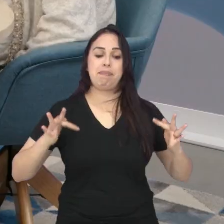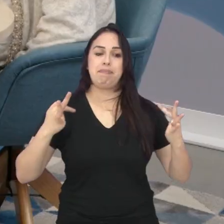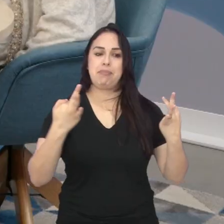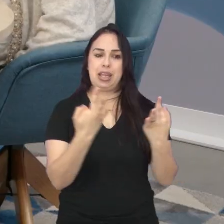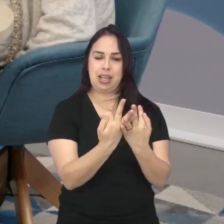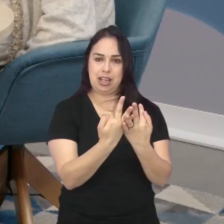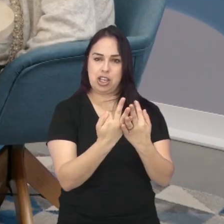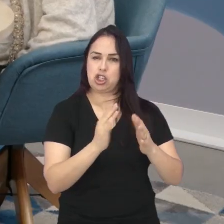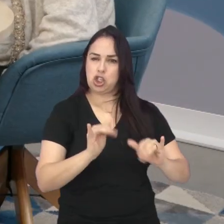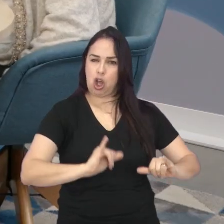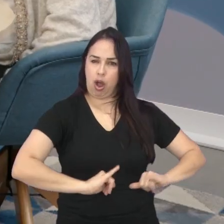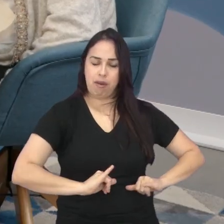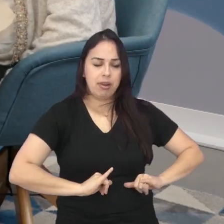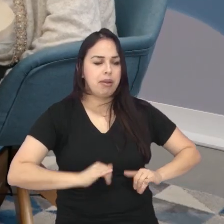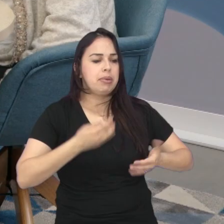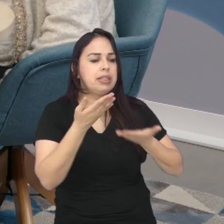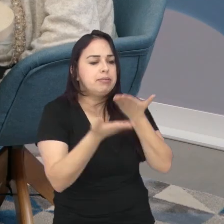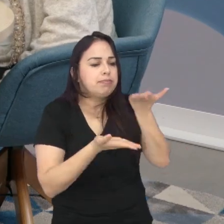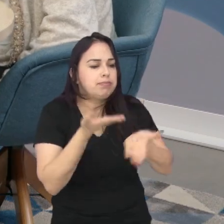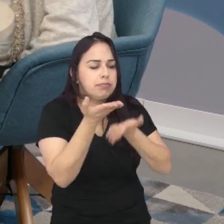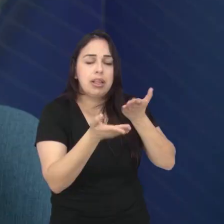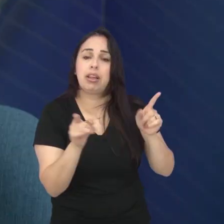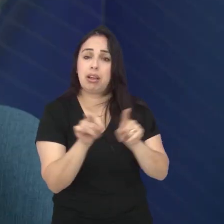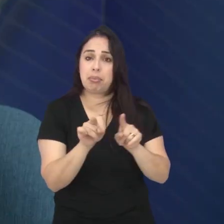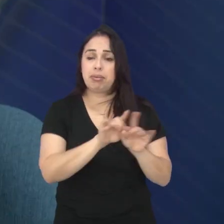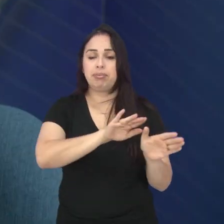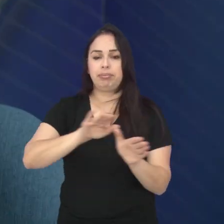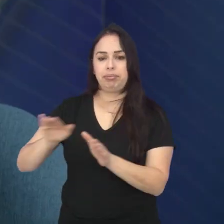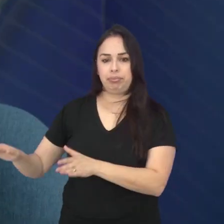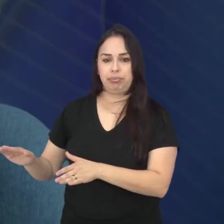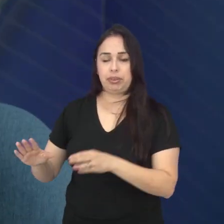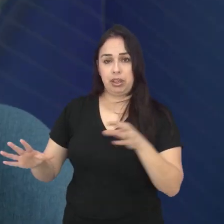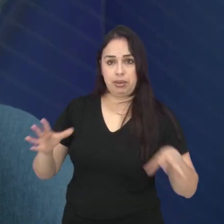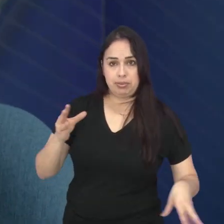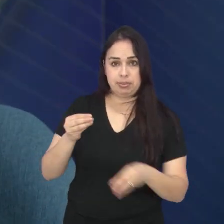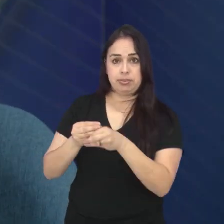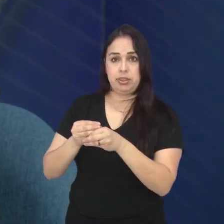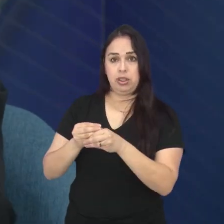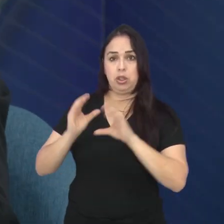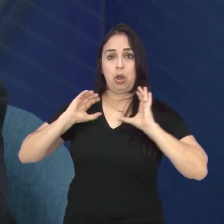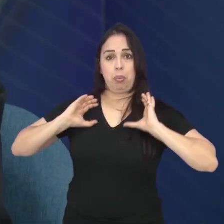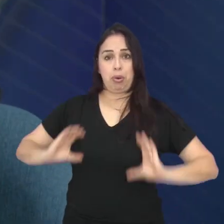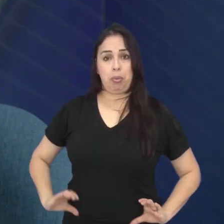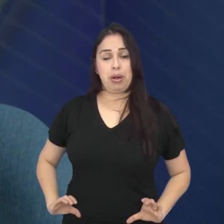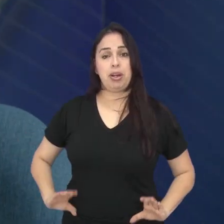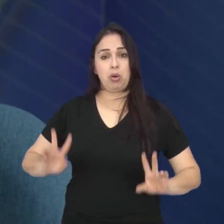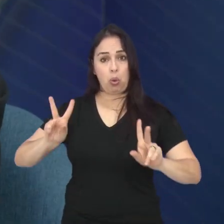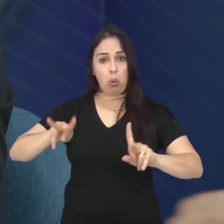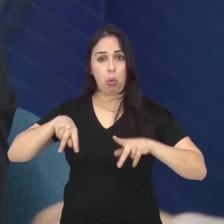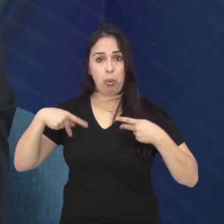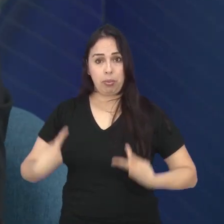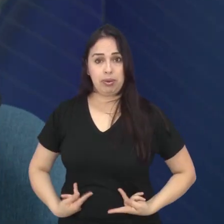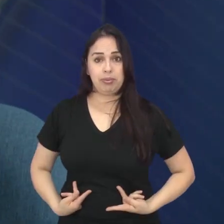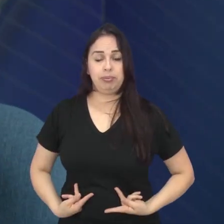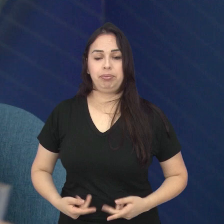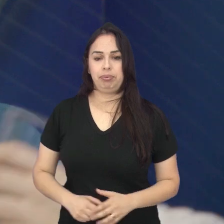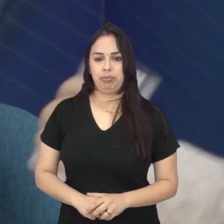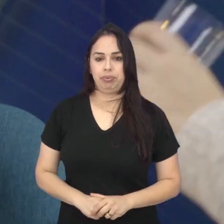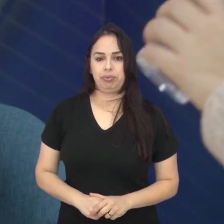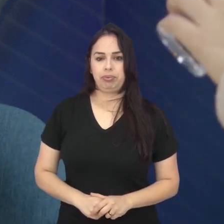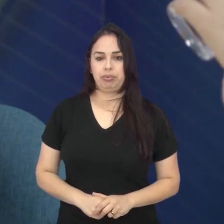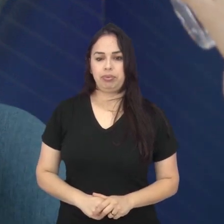e até pegando um pouquinho nesse gancho, mais uma questão sobre o comportamento humano, né? E é engraçado